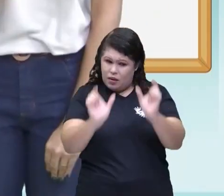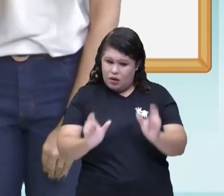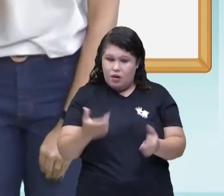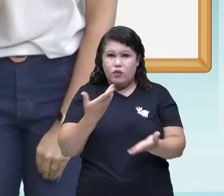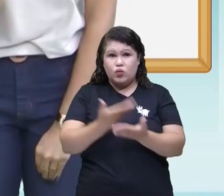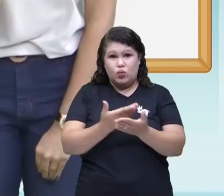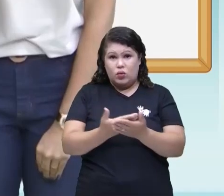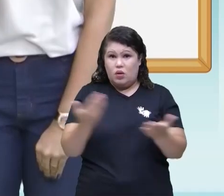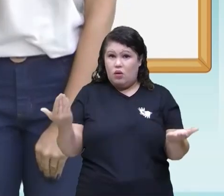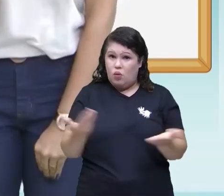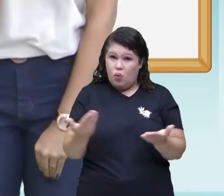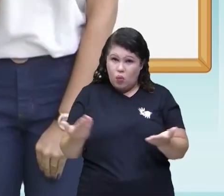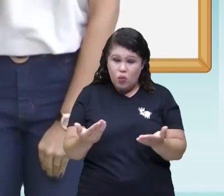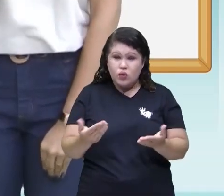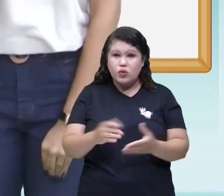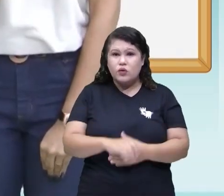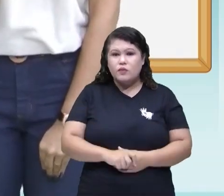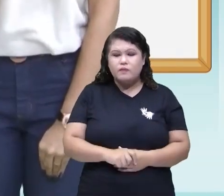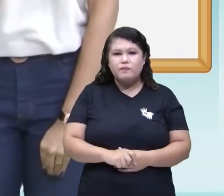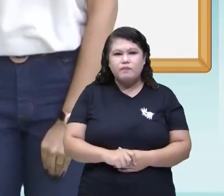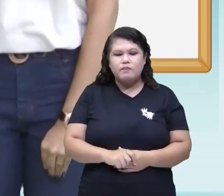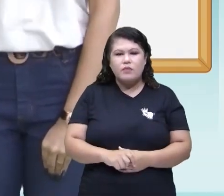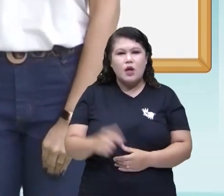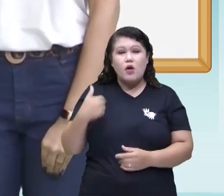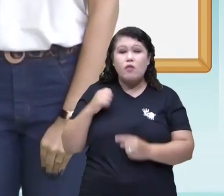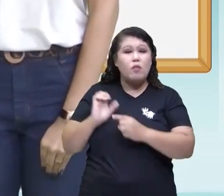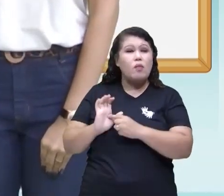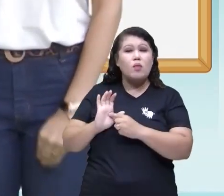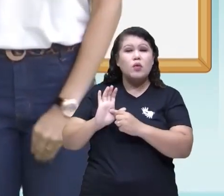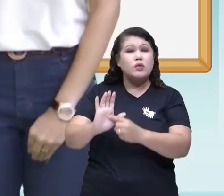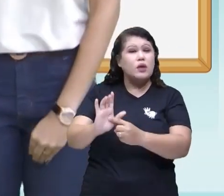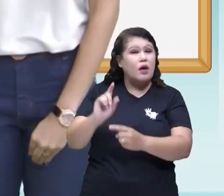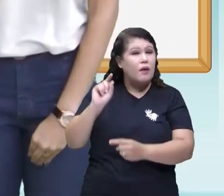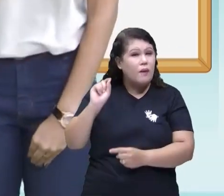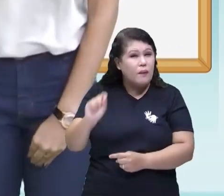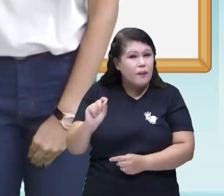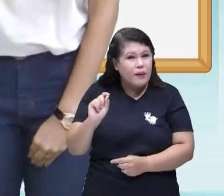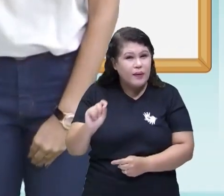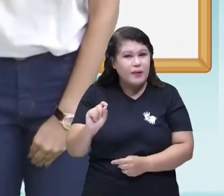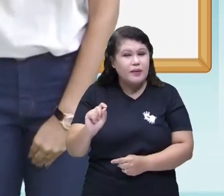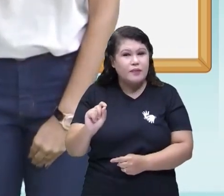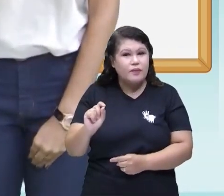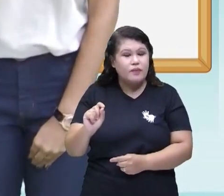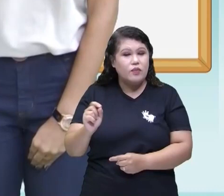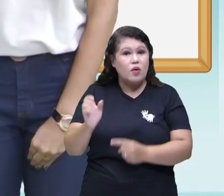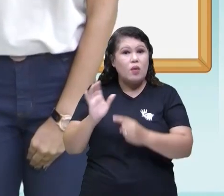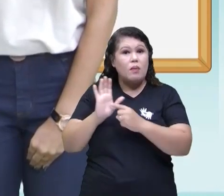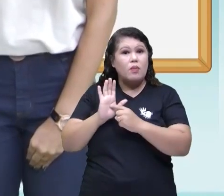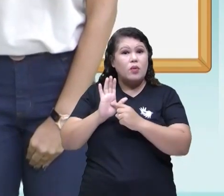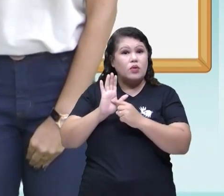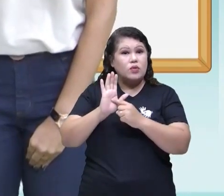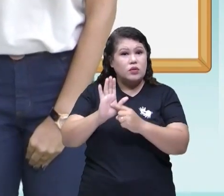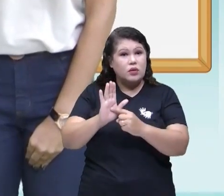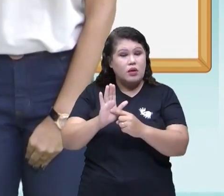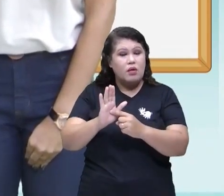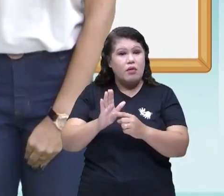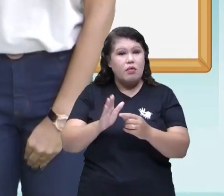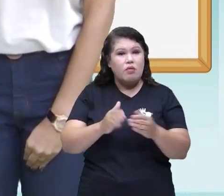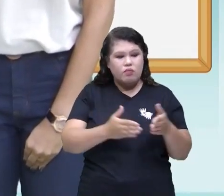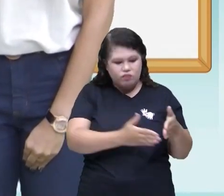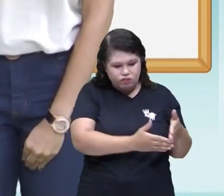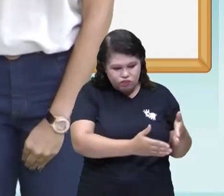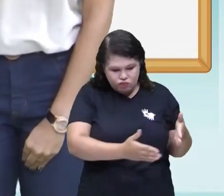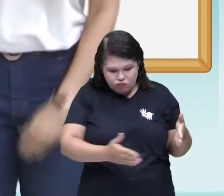não sabem o que eu vou mostrar agora para vocês. Eu vou mostrar as 3 partes do desenvolvimento humano,